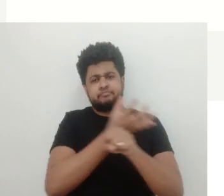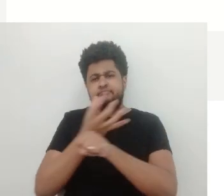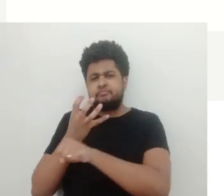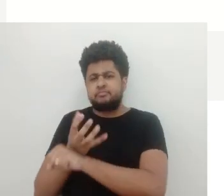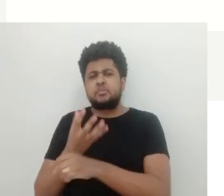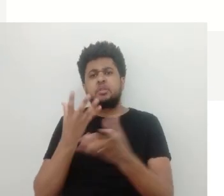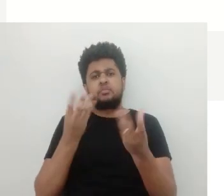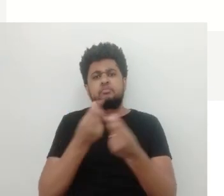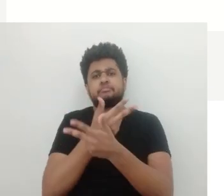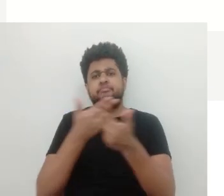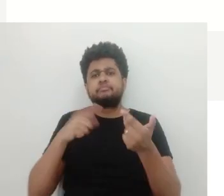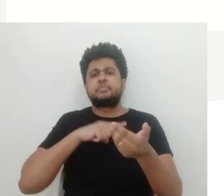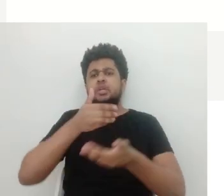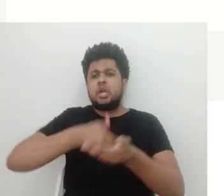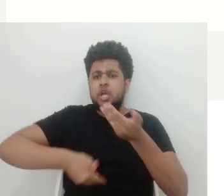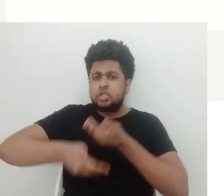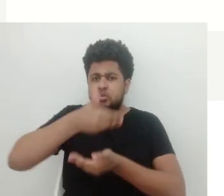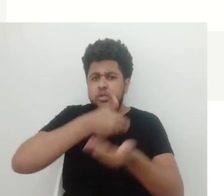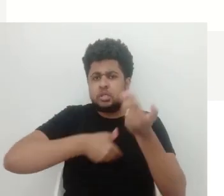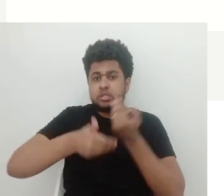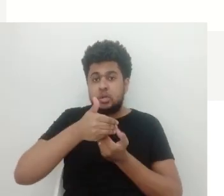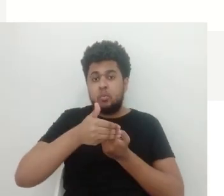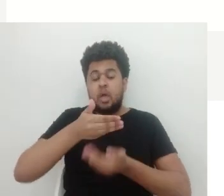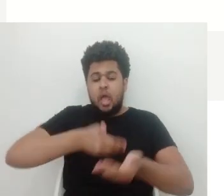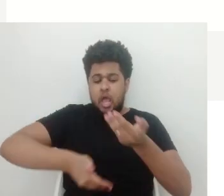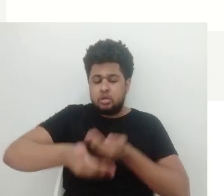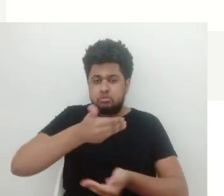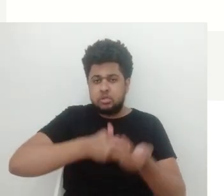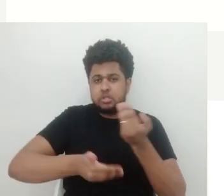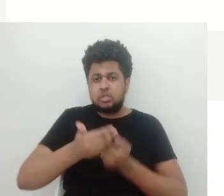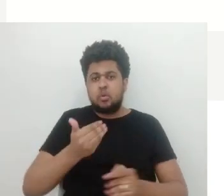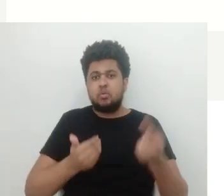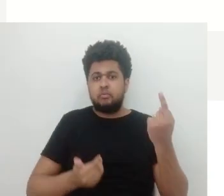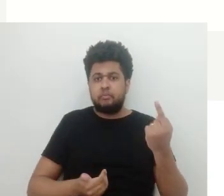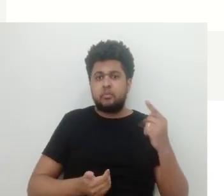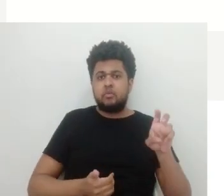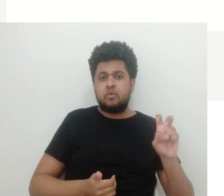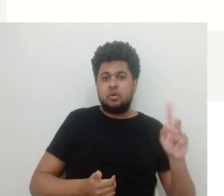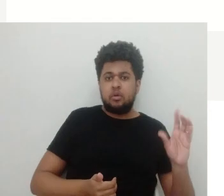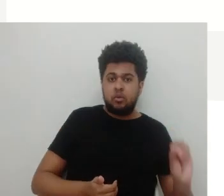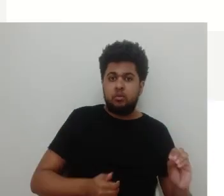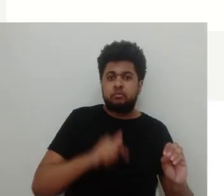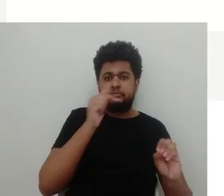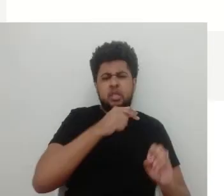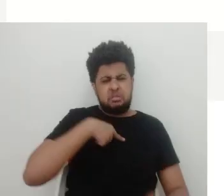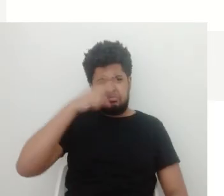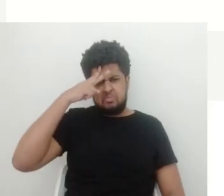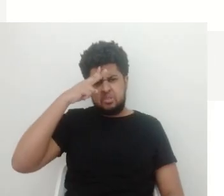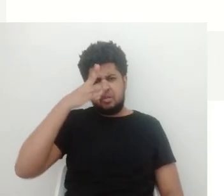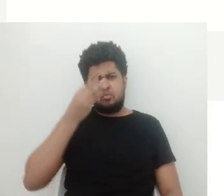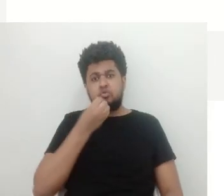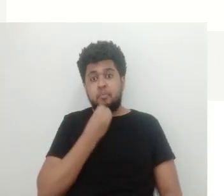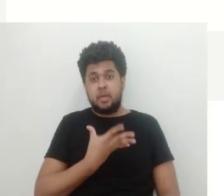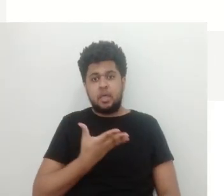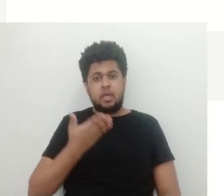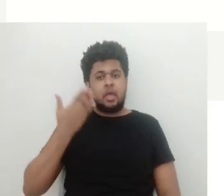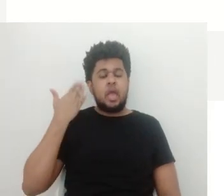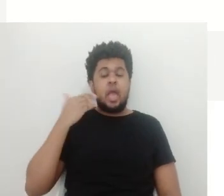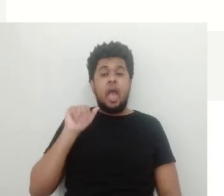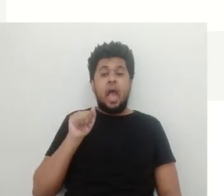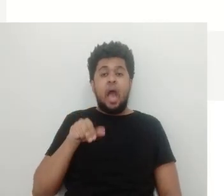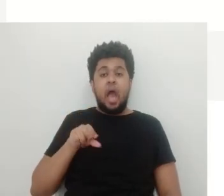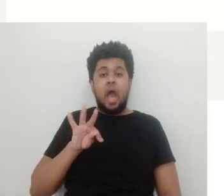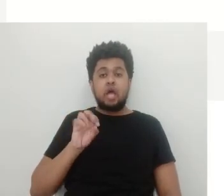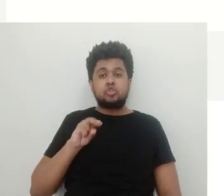que no Brasil, no século XX, nos anos 30, sobretudo, mas eu acho que era isso antes também, a